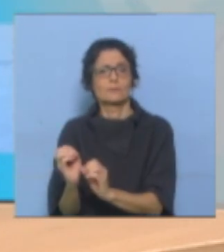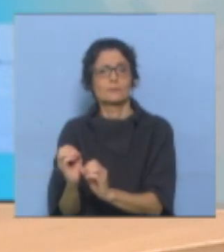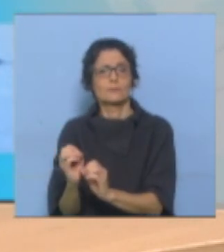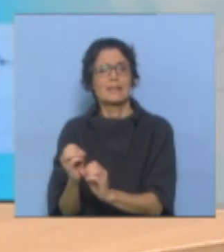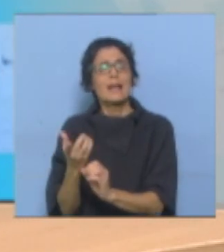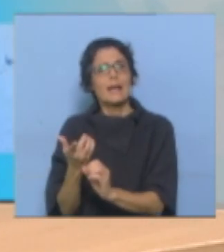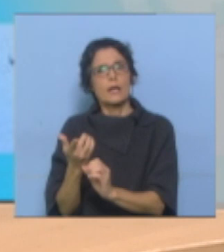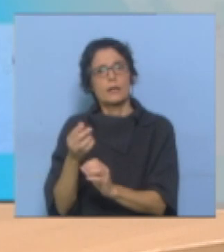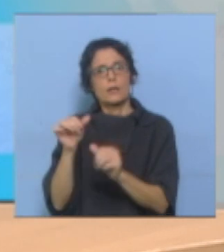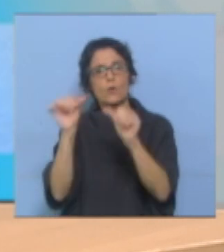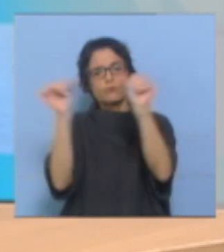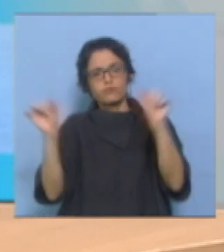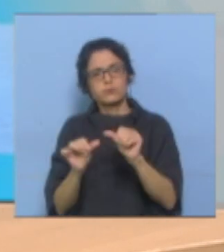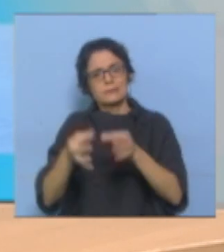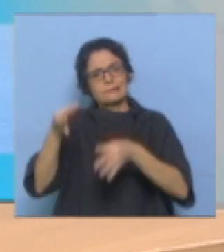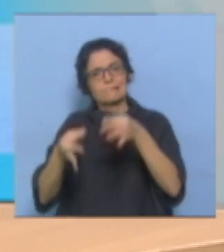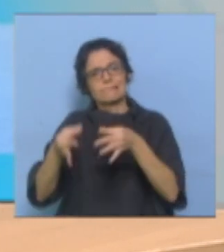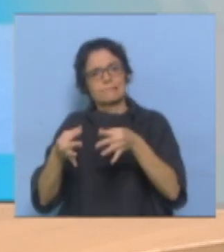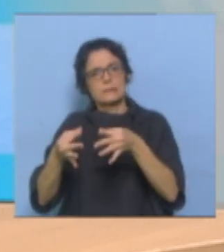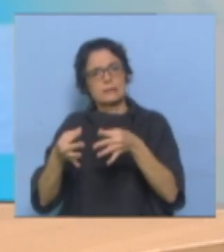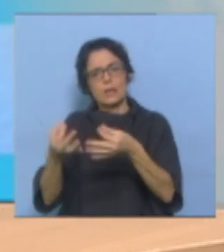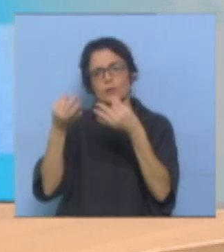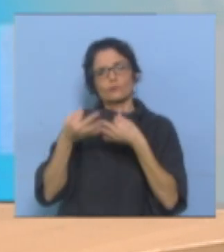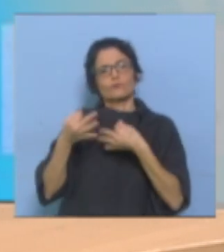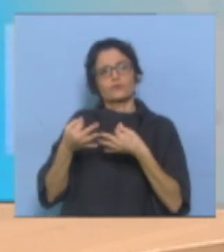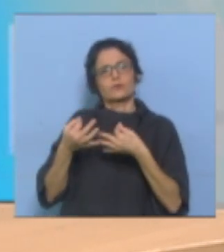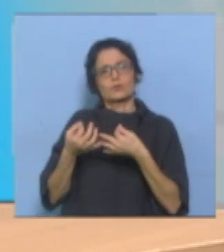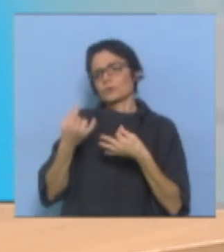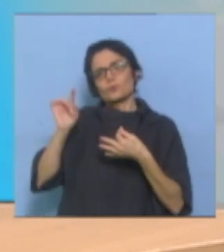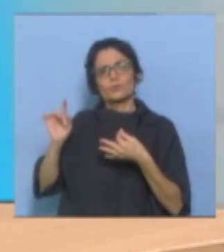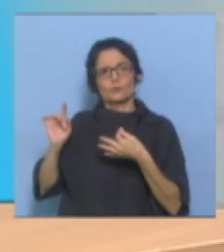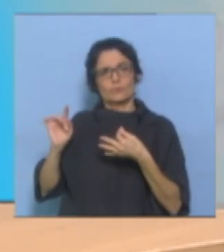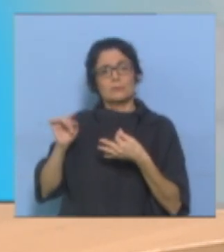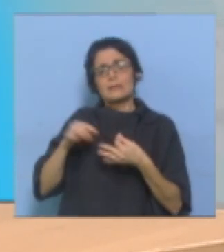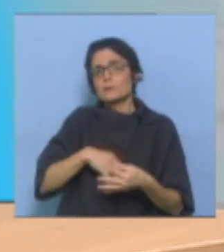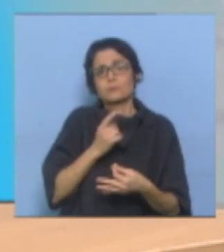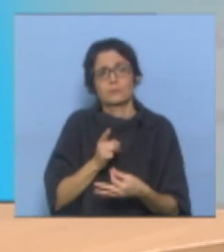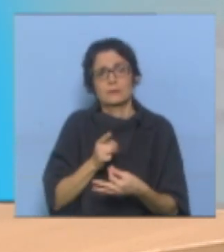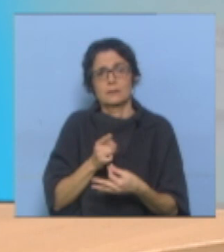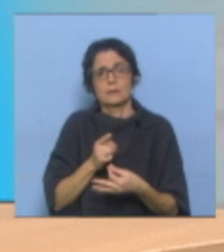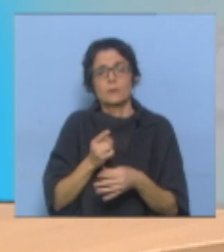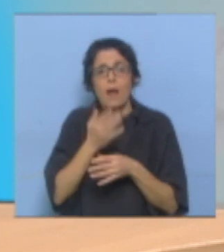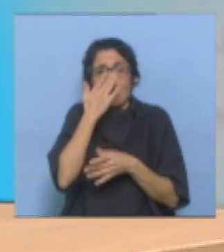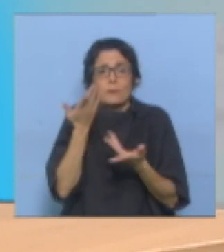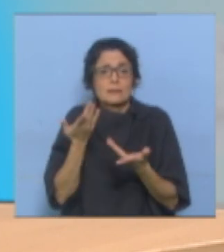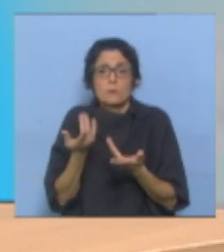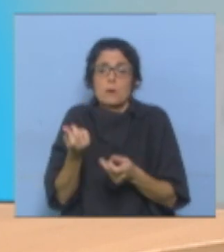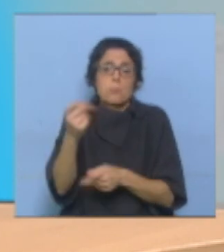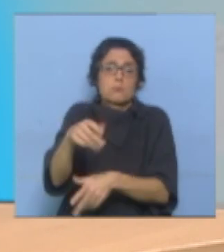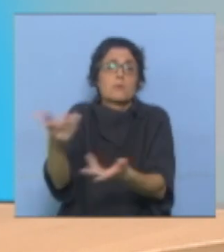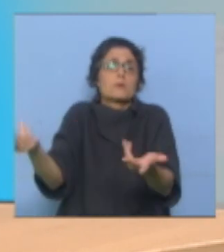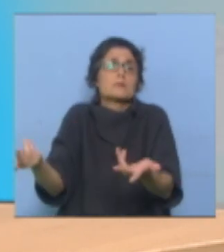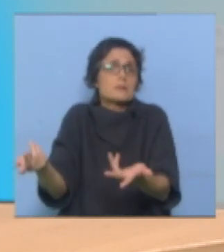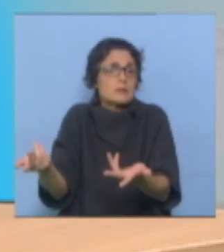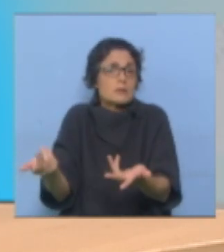pelo sistema, que tudo acabou reduzido a um acidente, que de facto pode